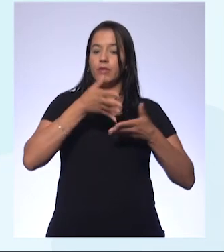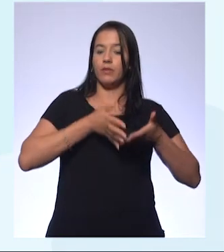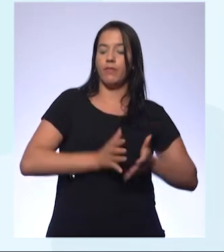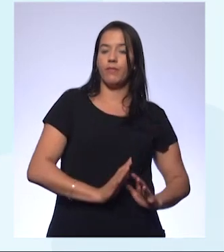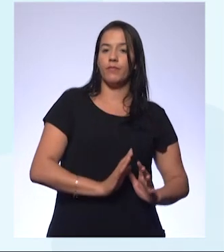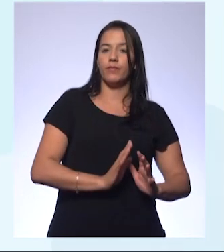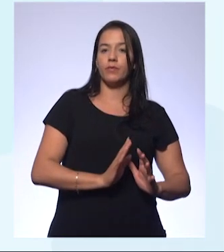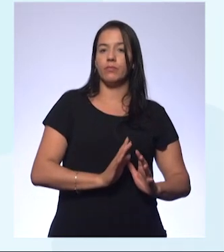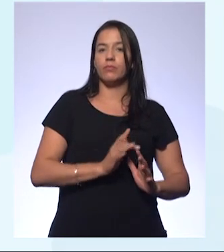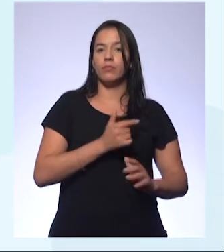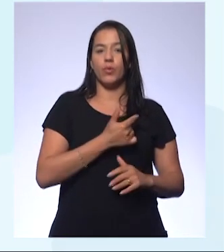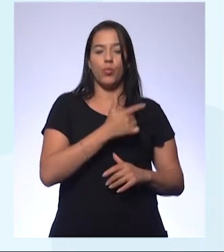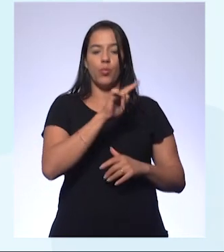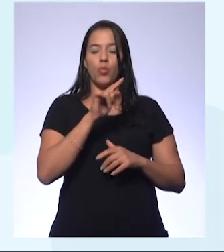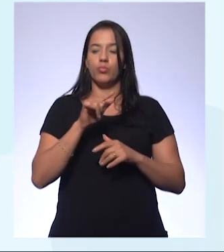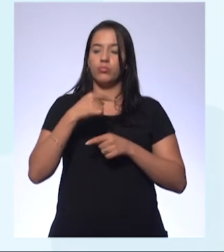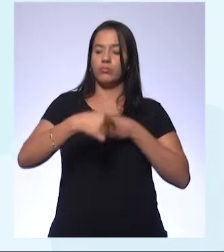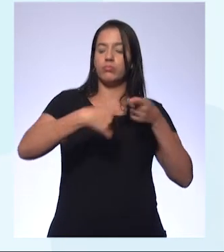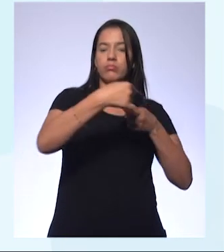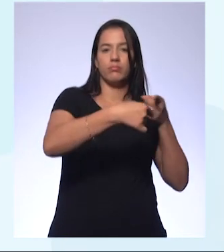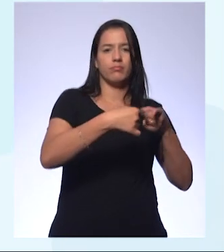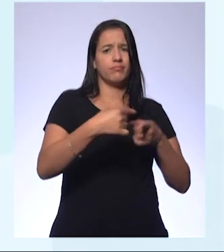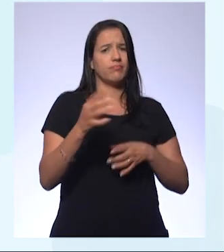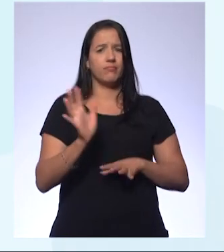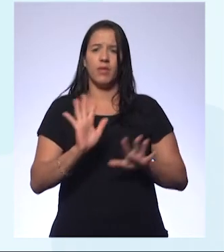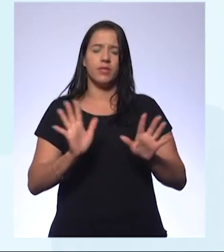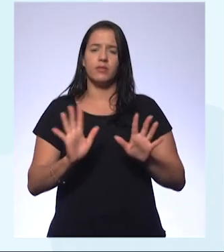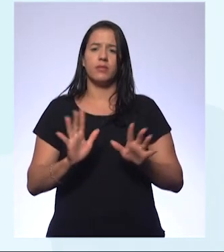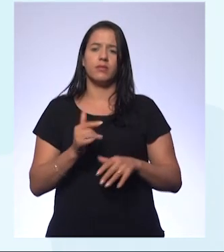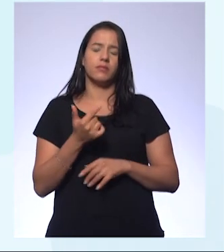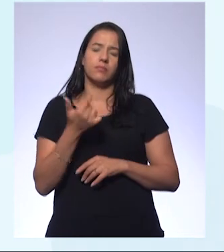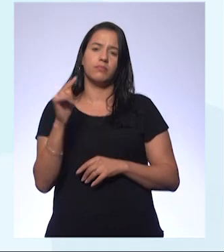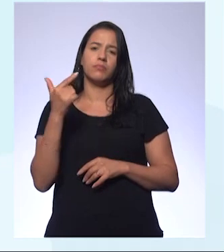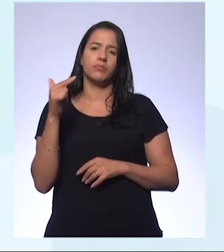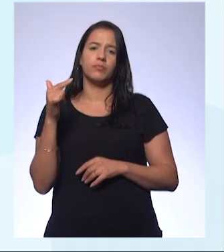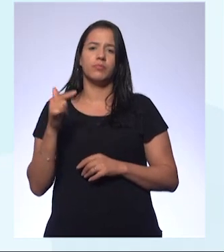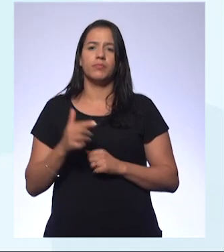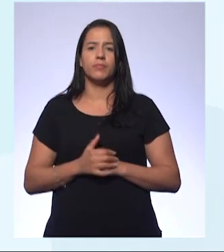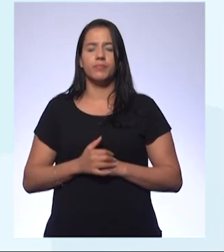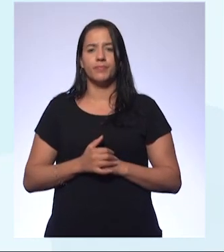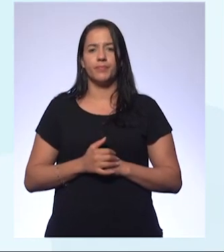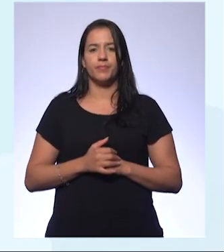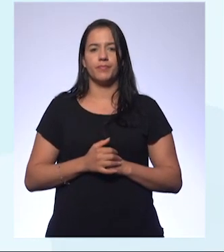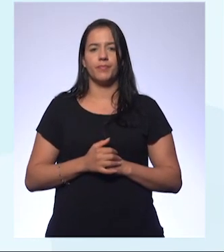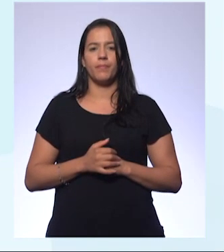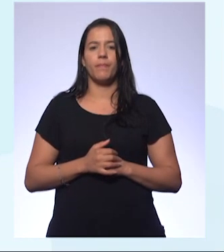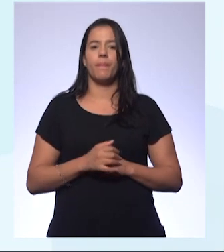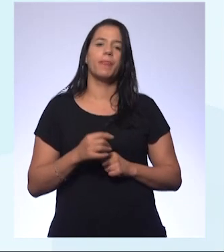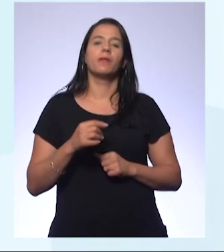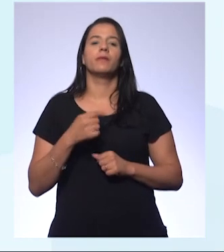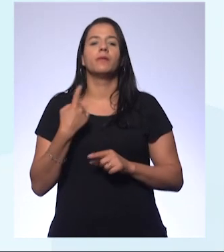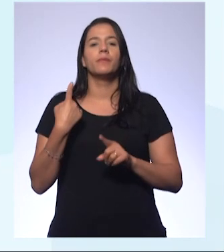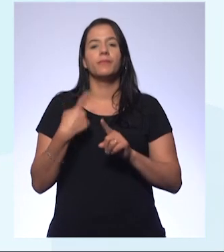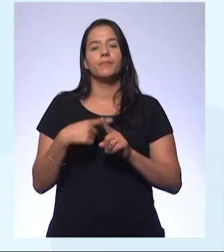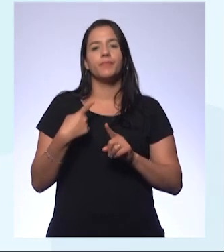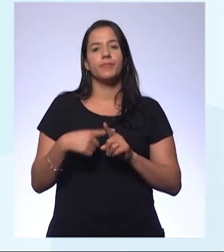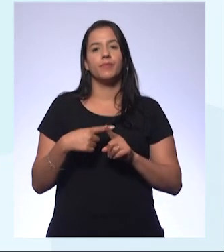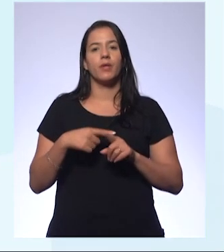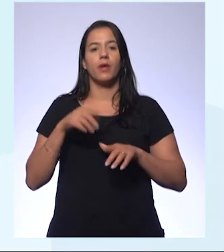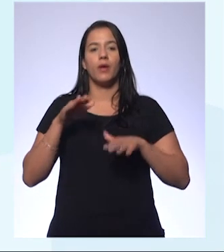um outro indivíduo, né? Para sua prole, justamente porque, de repente, foi